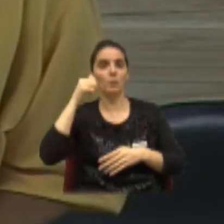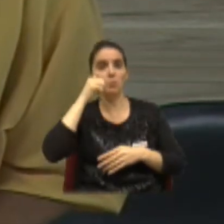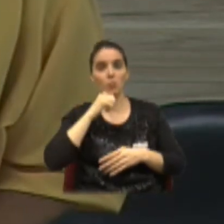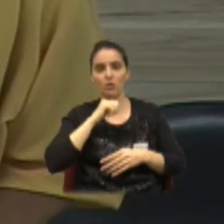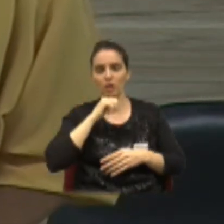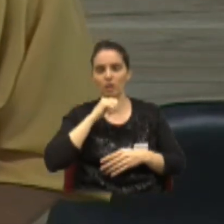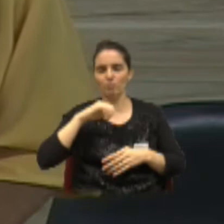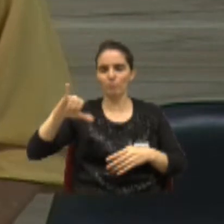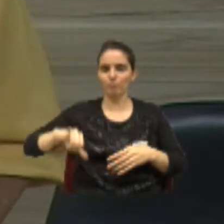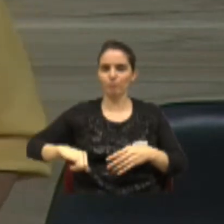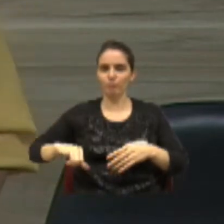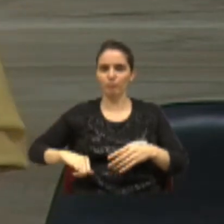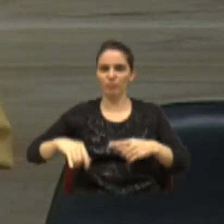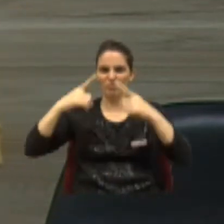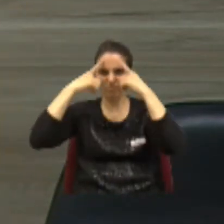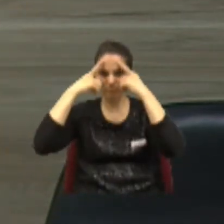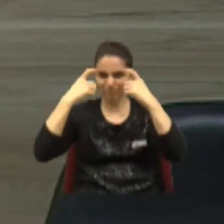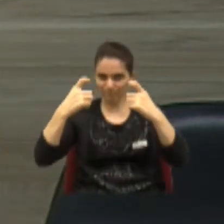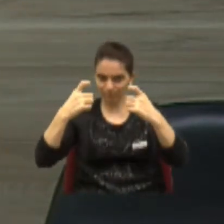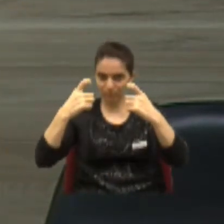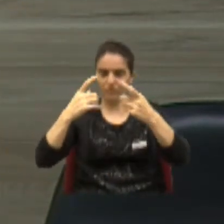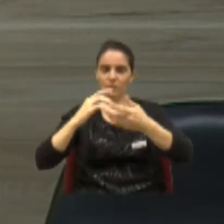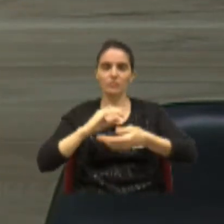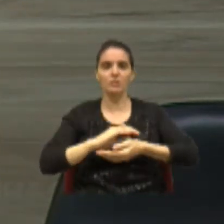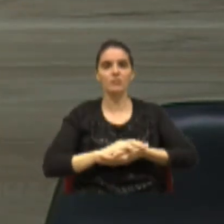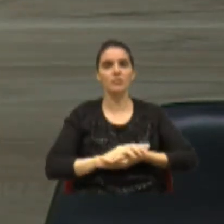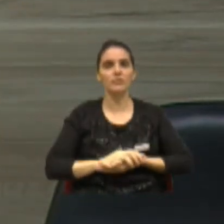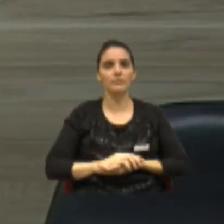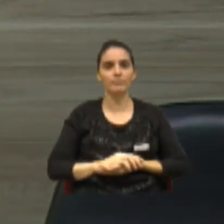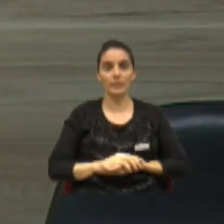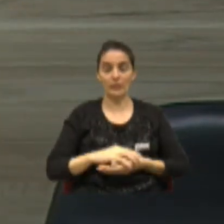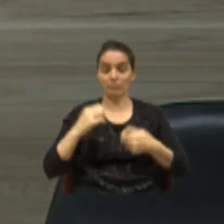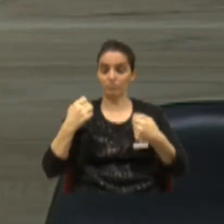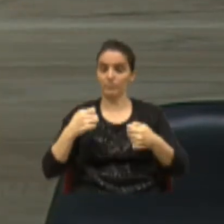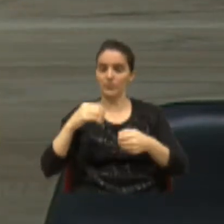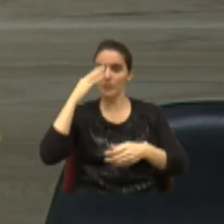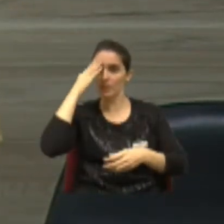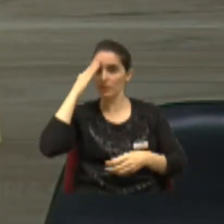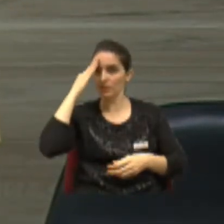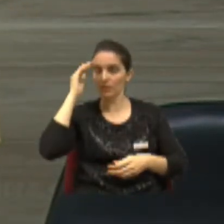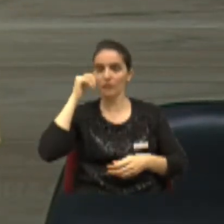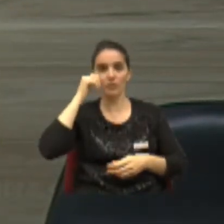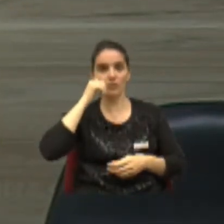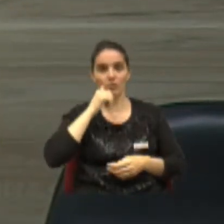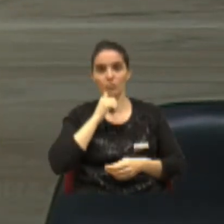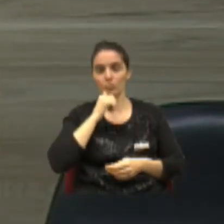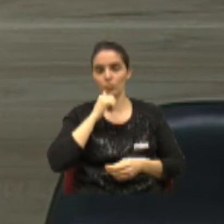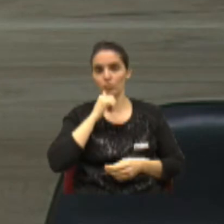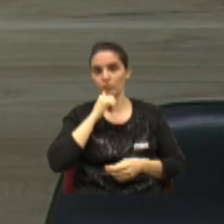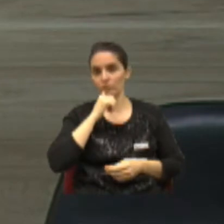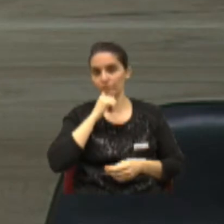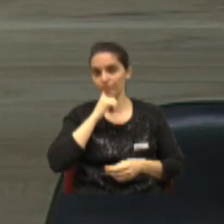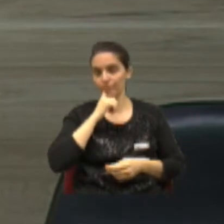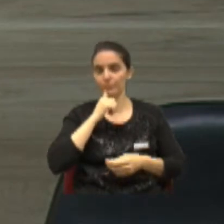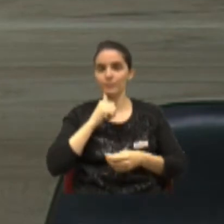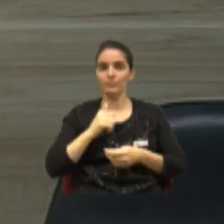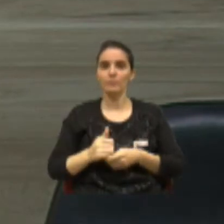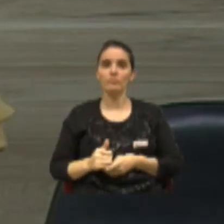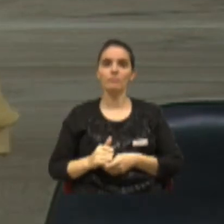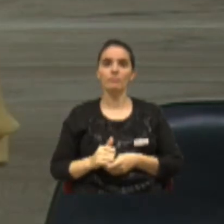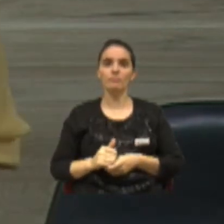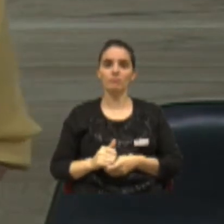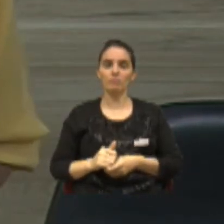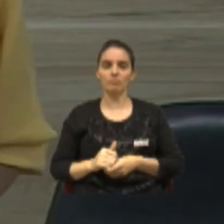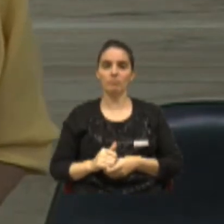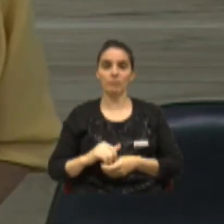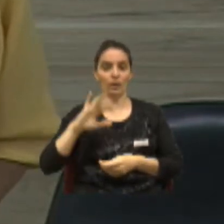violência. Muitas vezes temos que entender que essa mulher passa por um processo, muitas